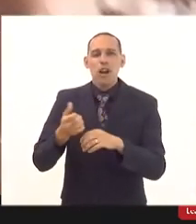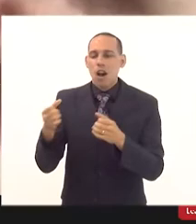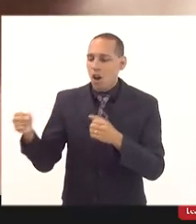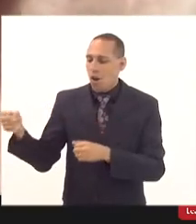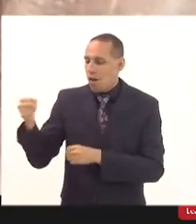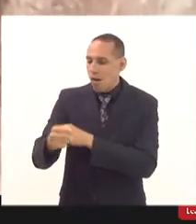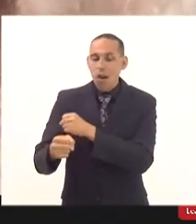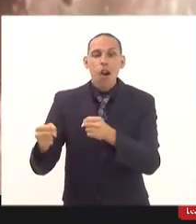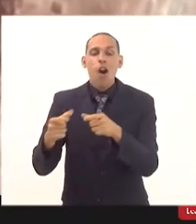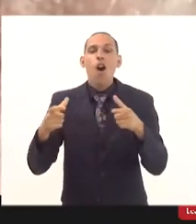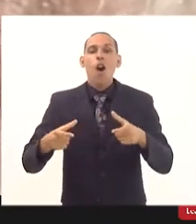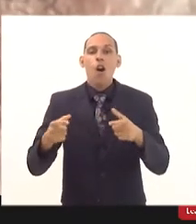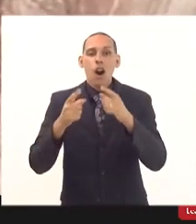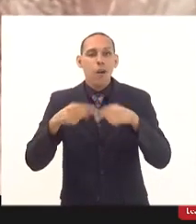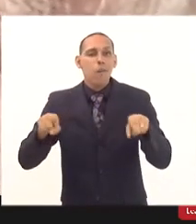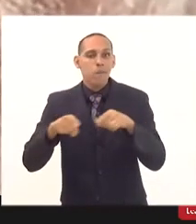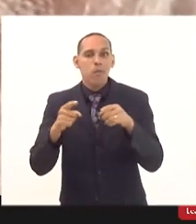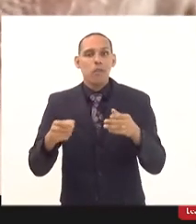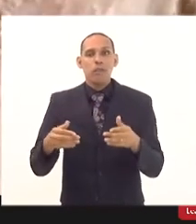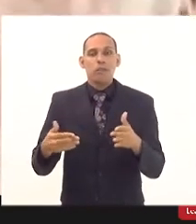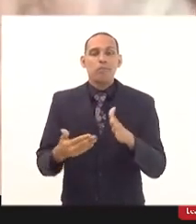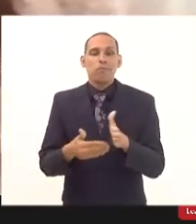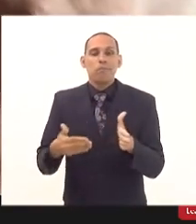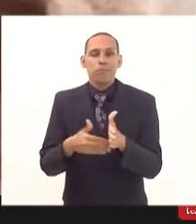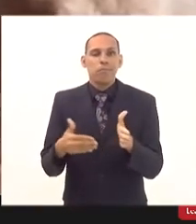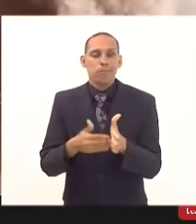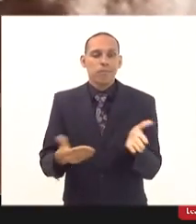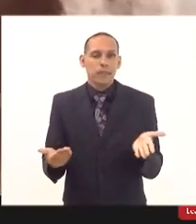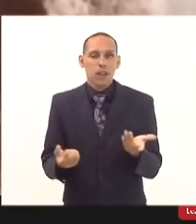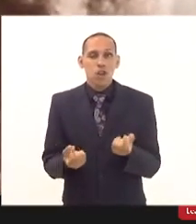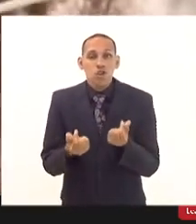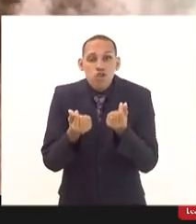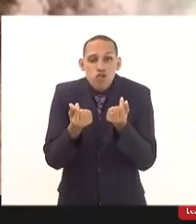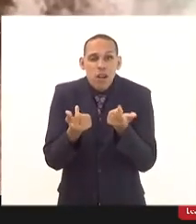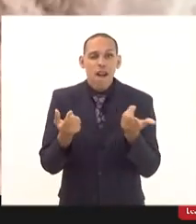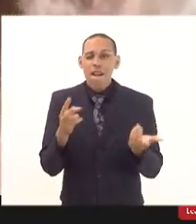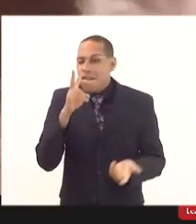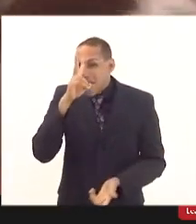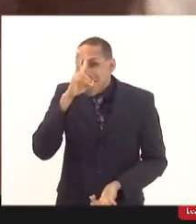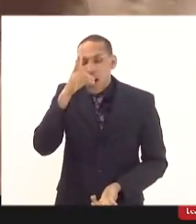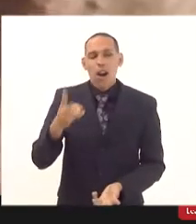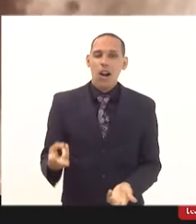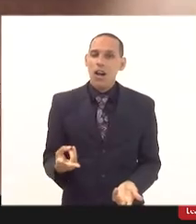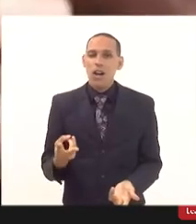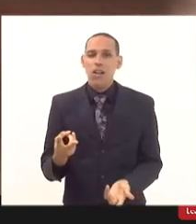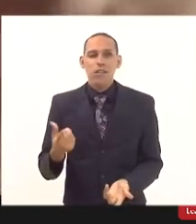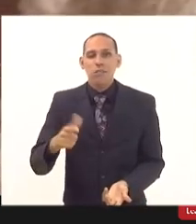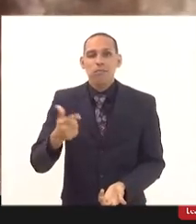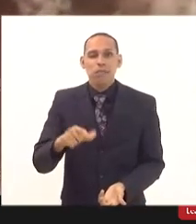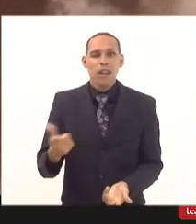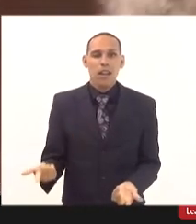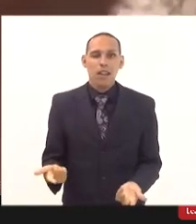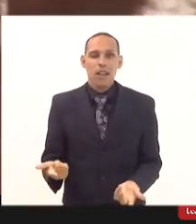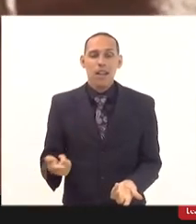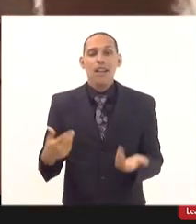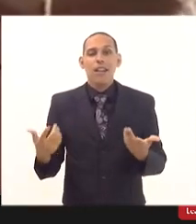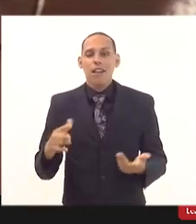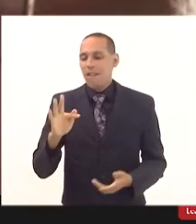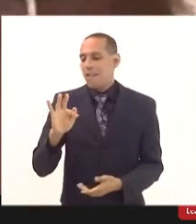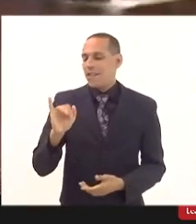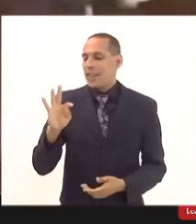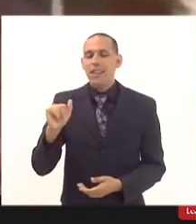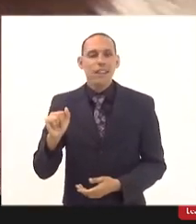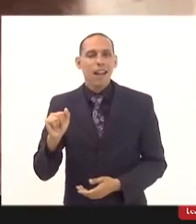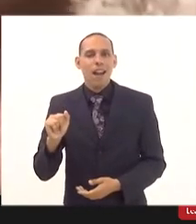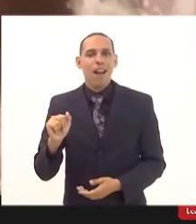inclusive os mundos da ofertas e disponibilidades a carência de recursos pastores são extremas que na falta de fitas virgens para